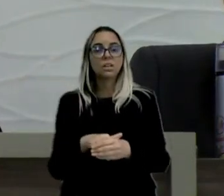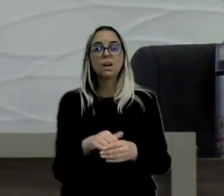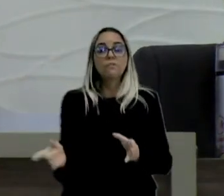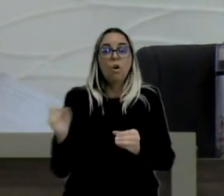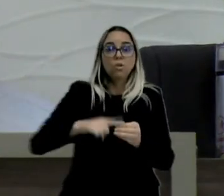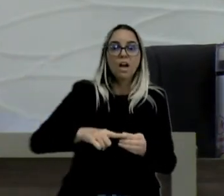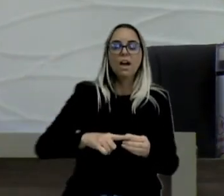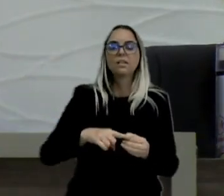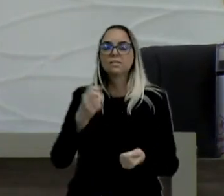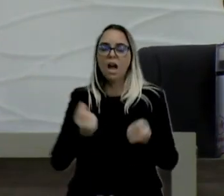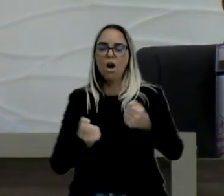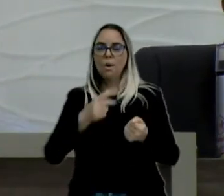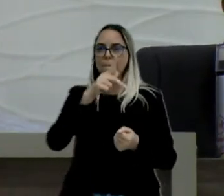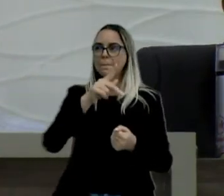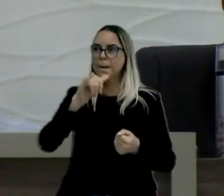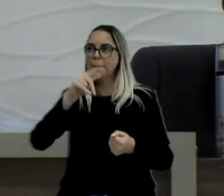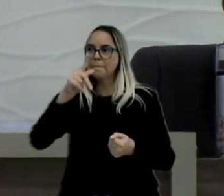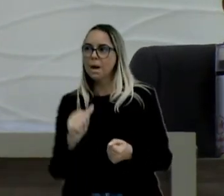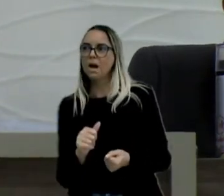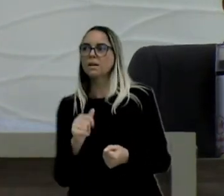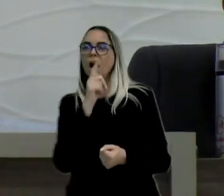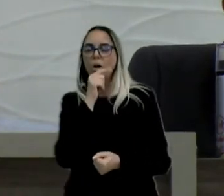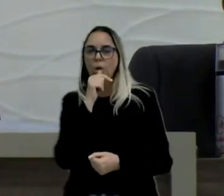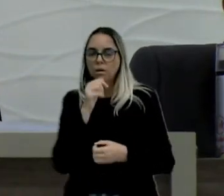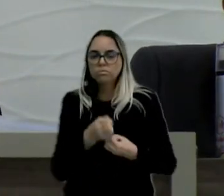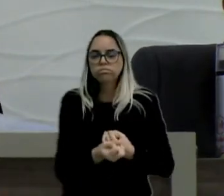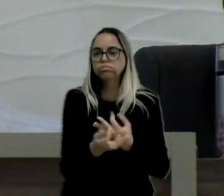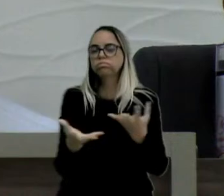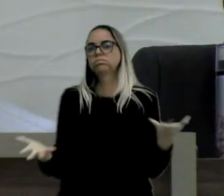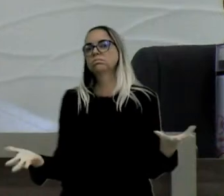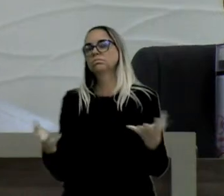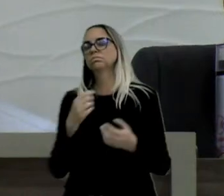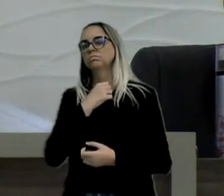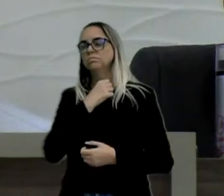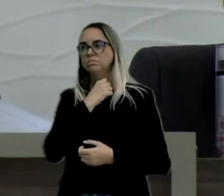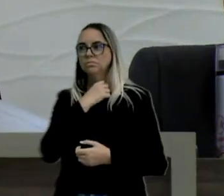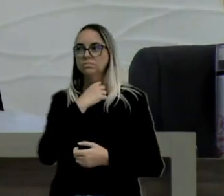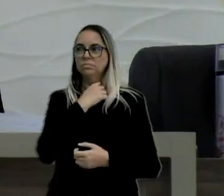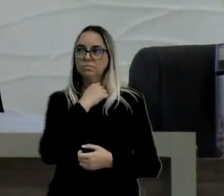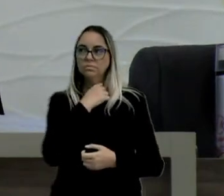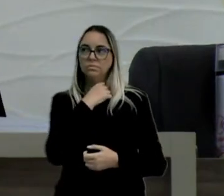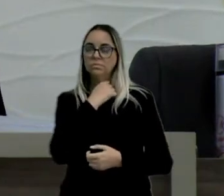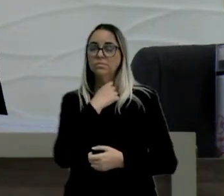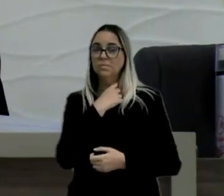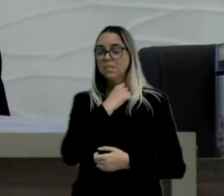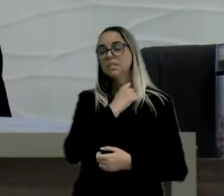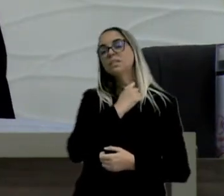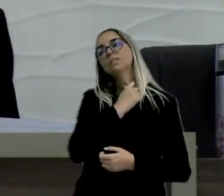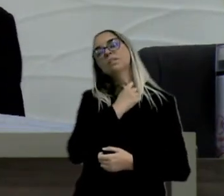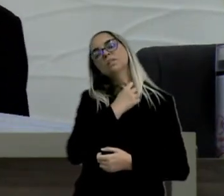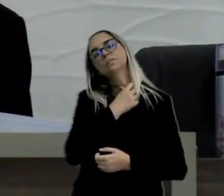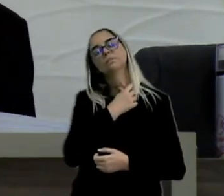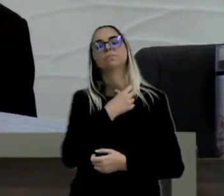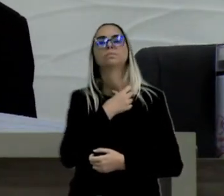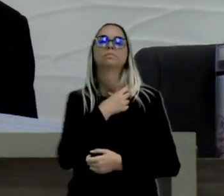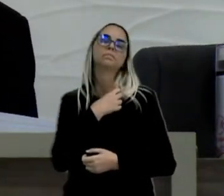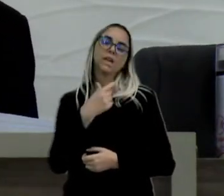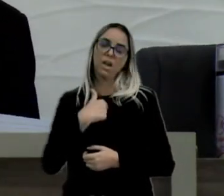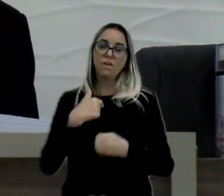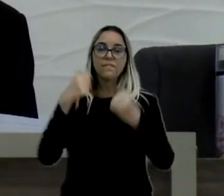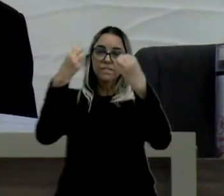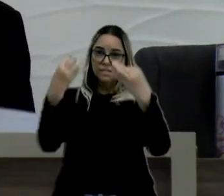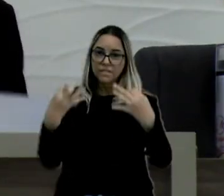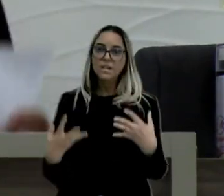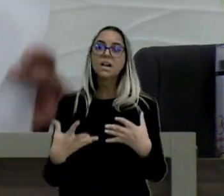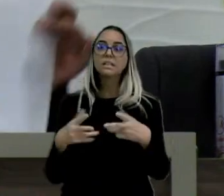Estado operação pipa né Pachequinho água para todos quando eu falo aqui que eu não quero que entre em